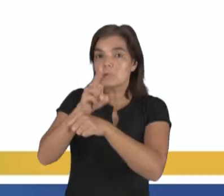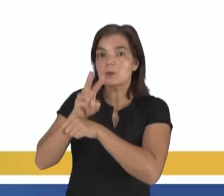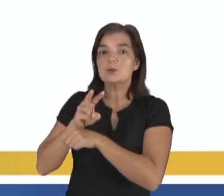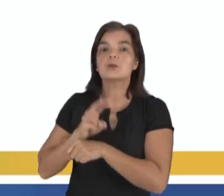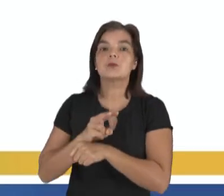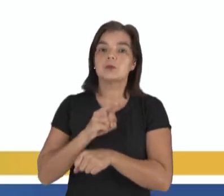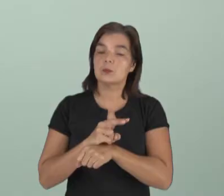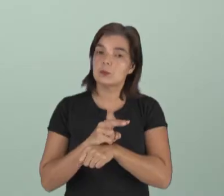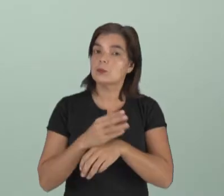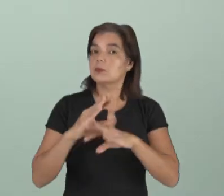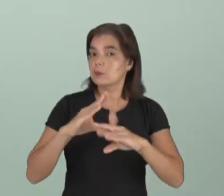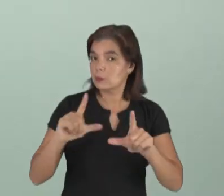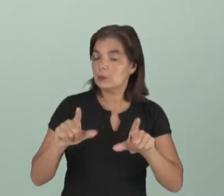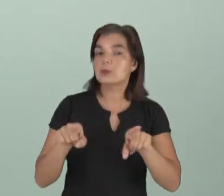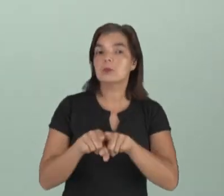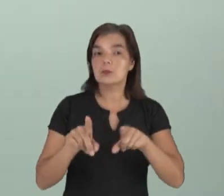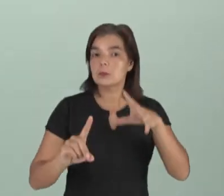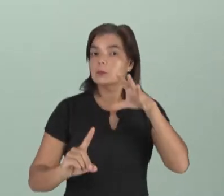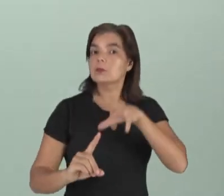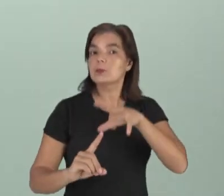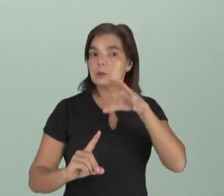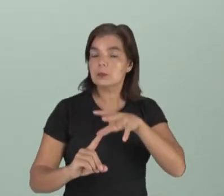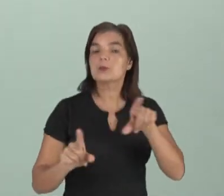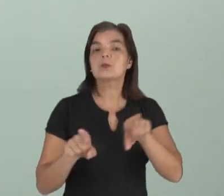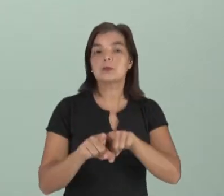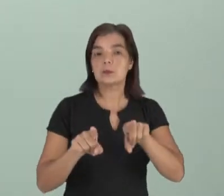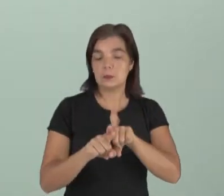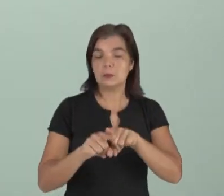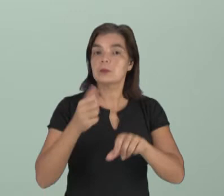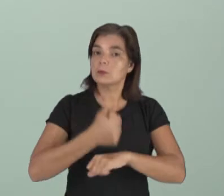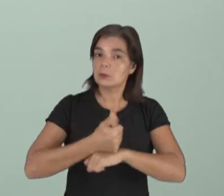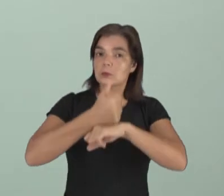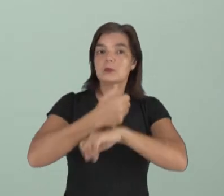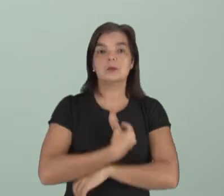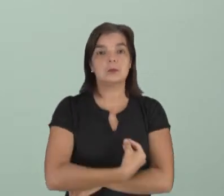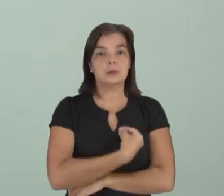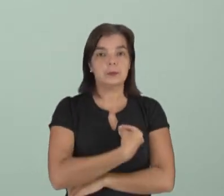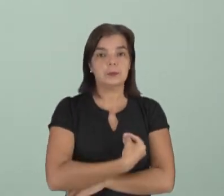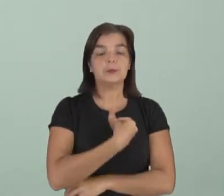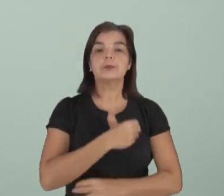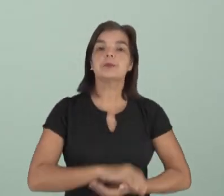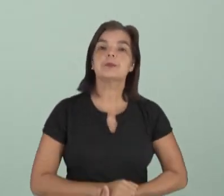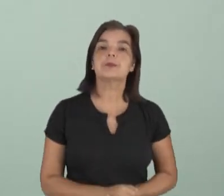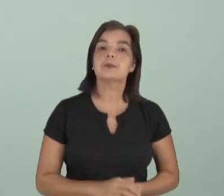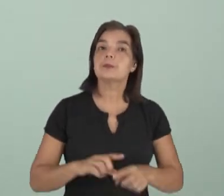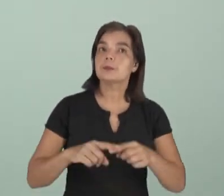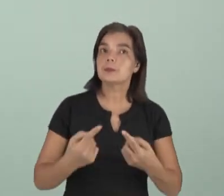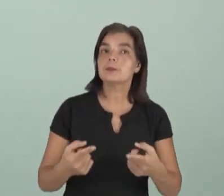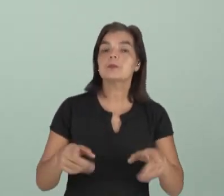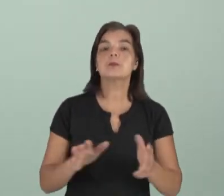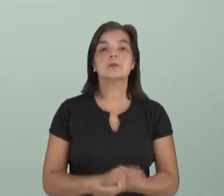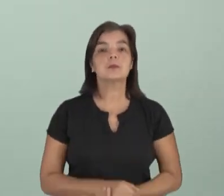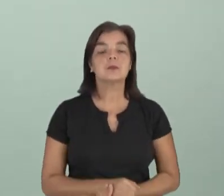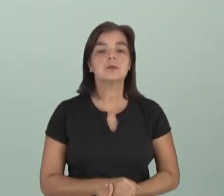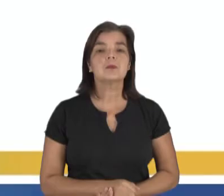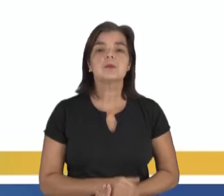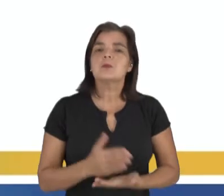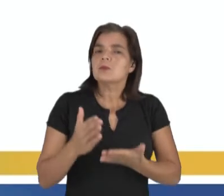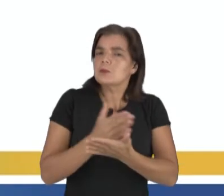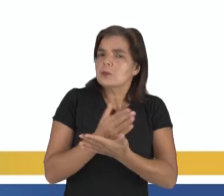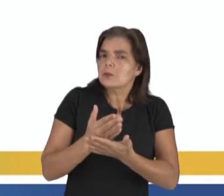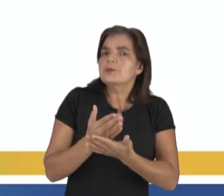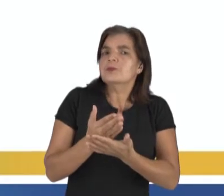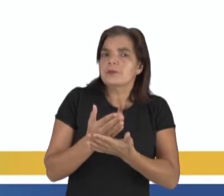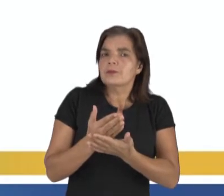preservado, automaticamente isso vai influenciar diretamente na qualidade de vida. Mas aí,